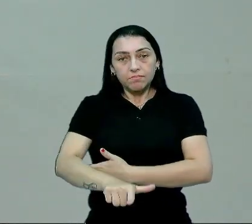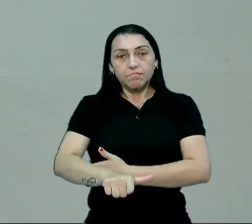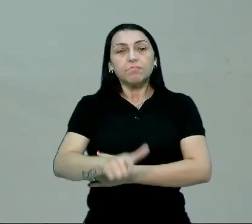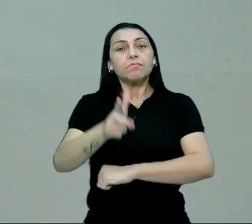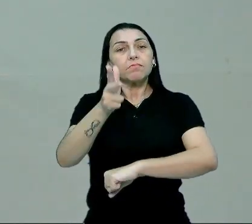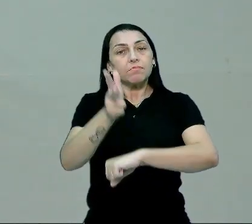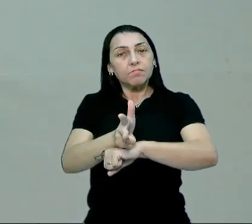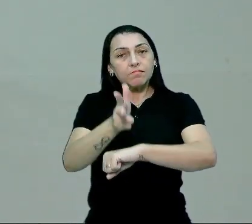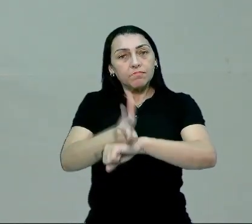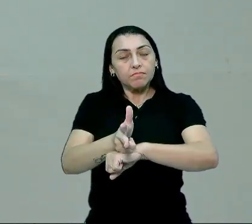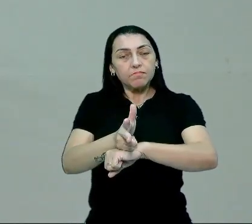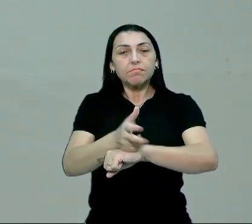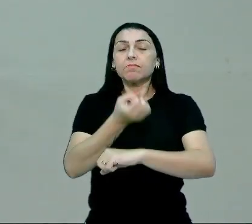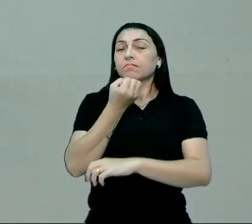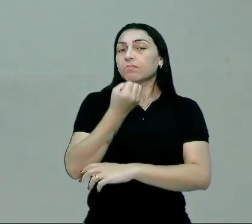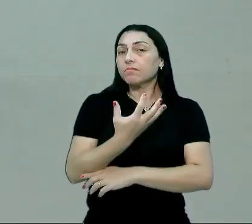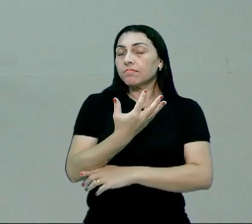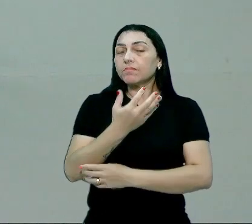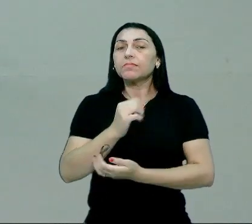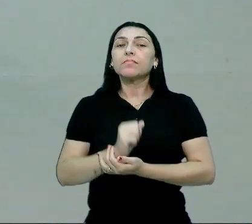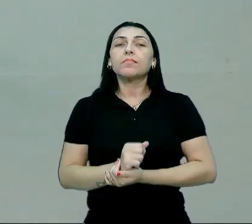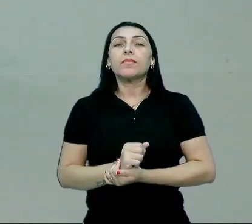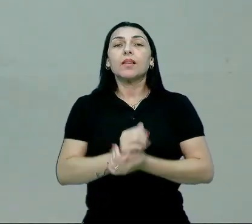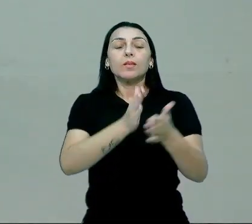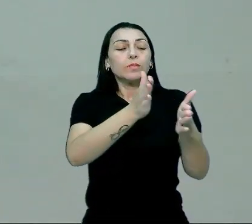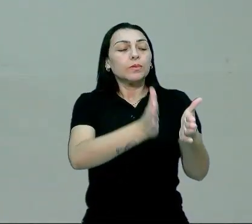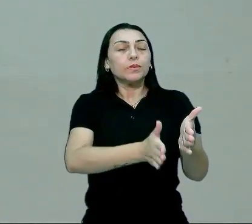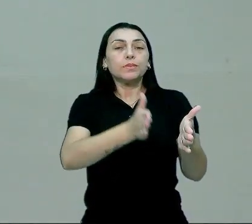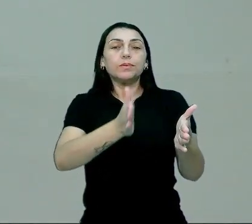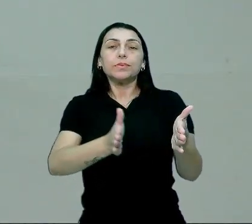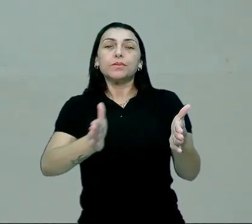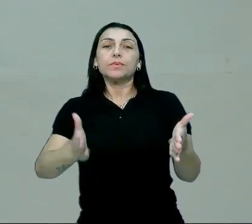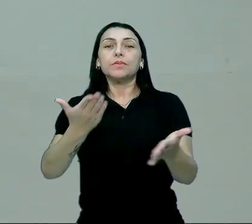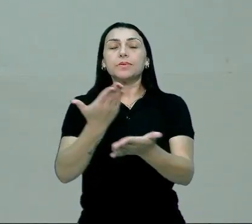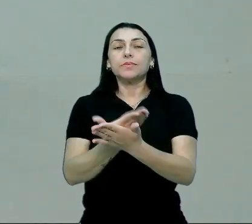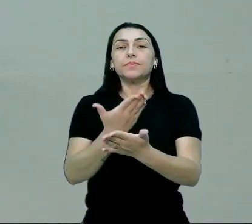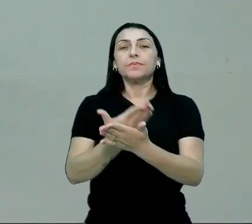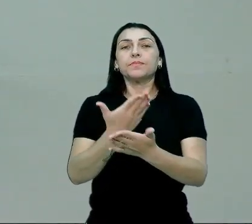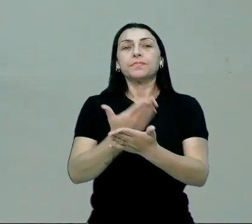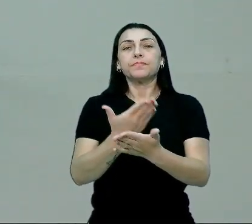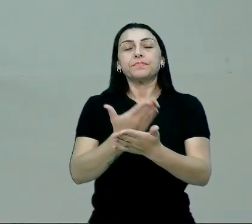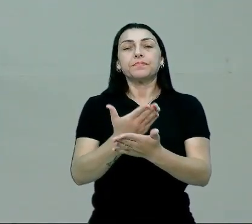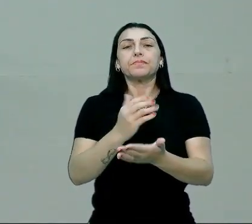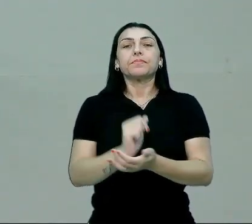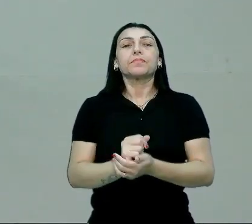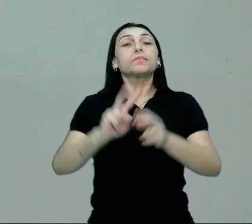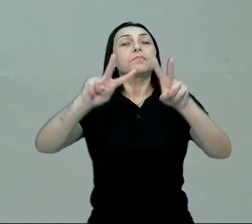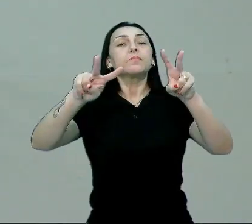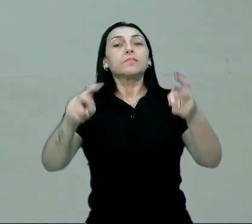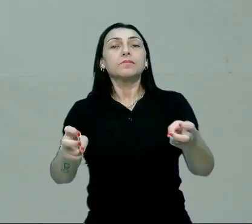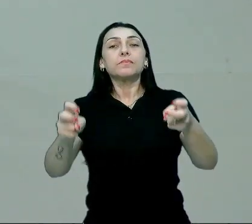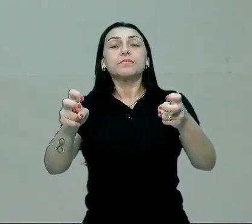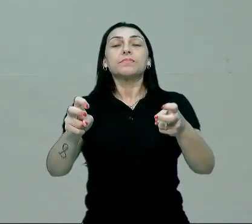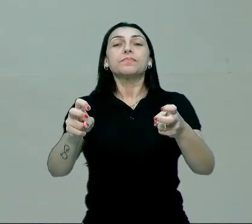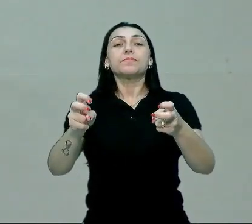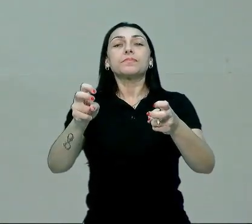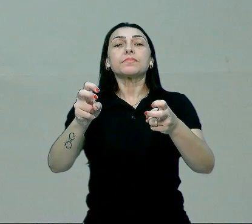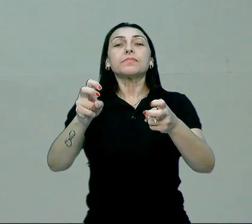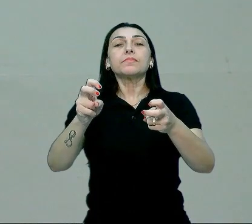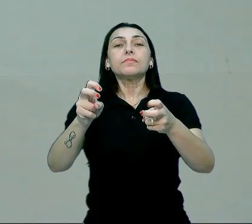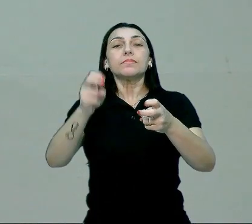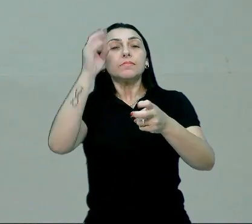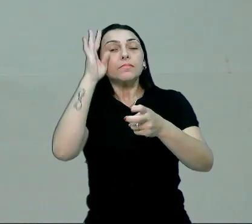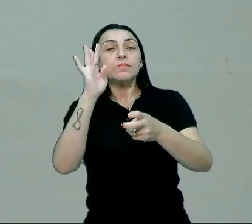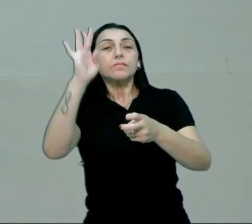novamente os vídeos. Bem, numa sequência de aulas a respeito do tema Teorias Clássicas